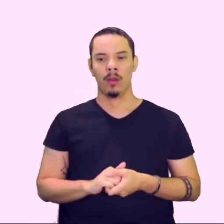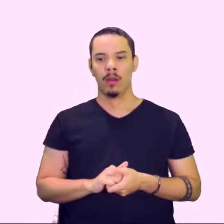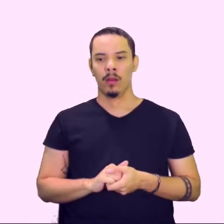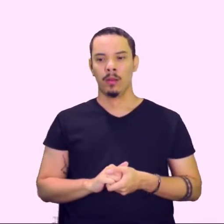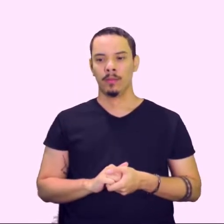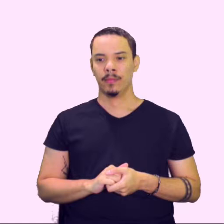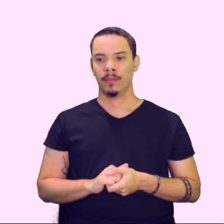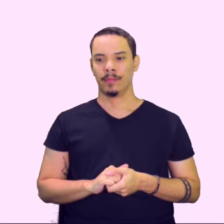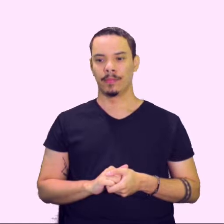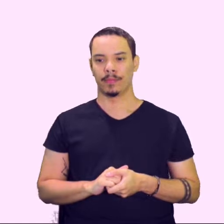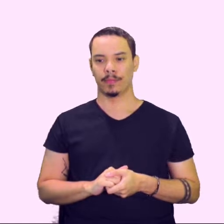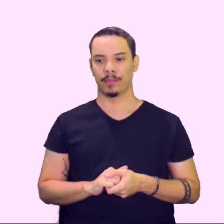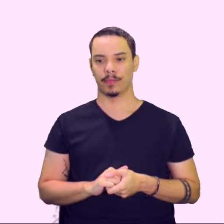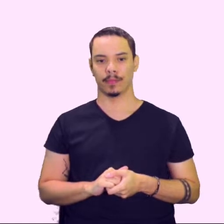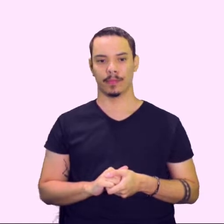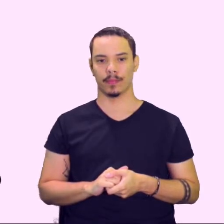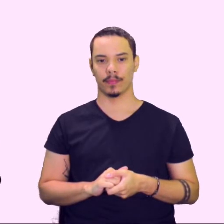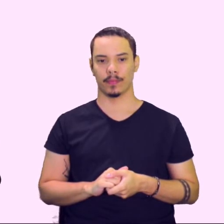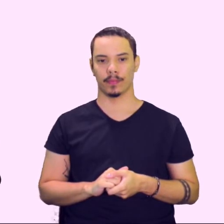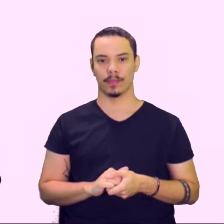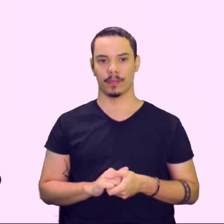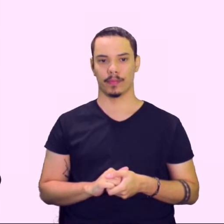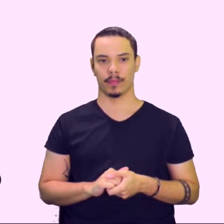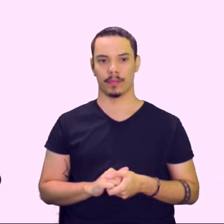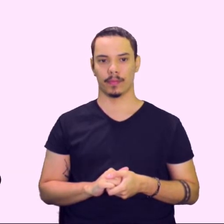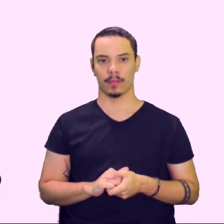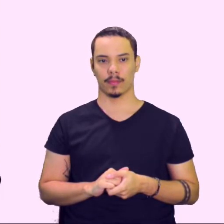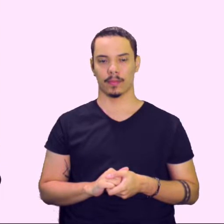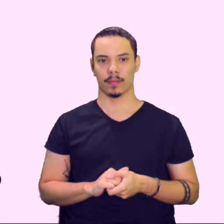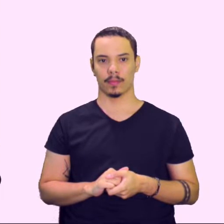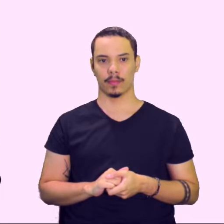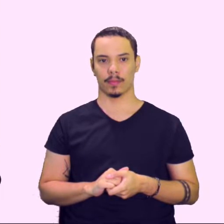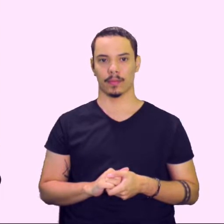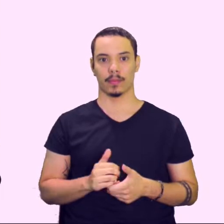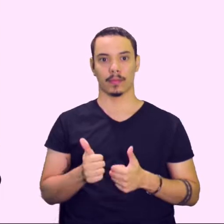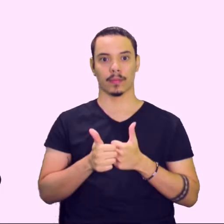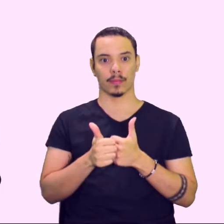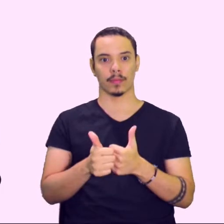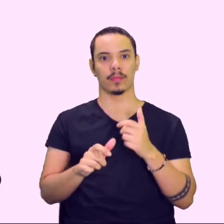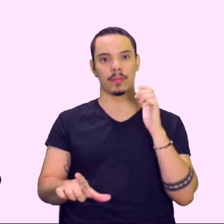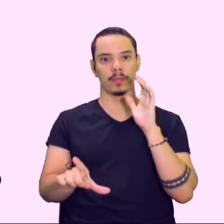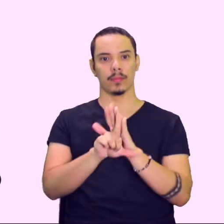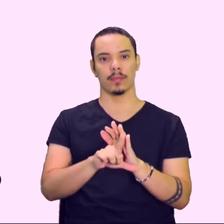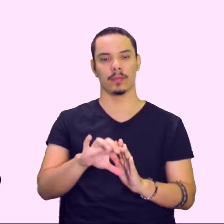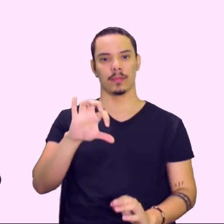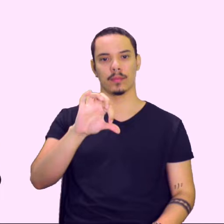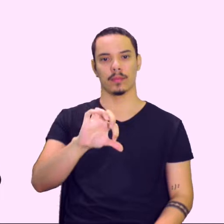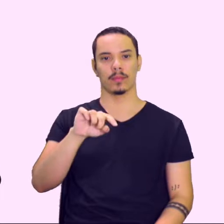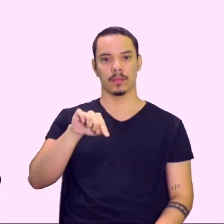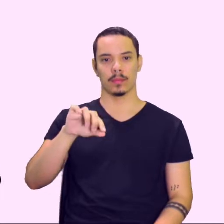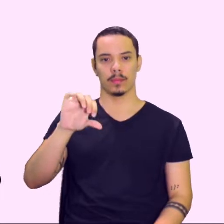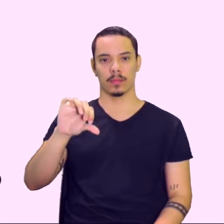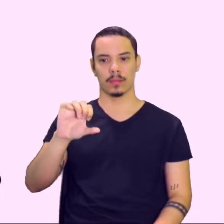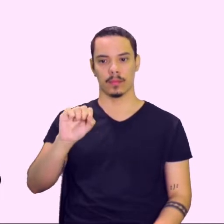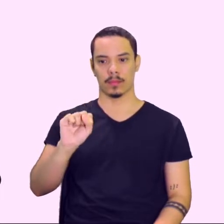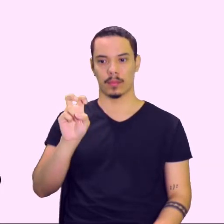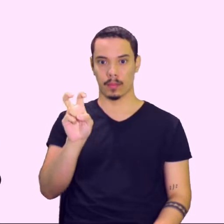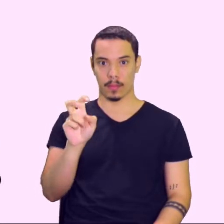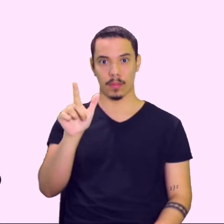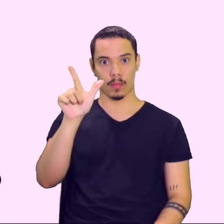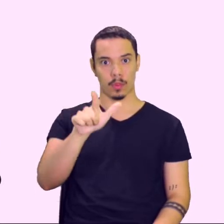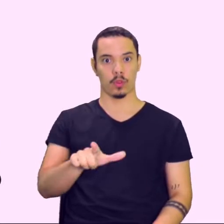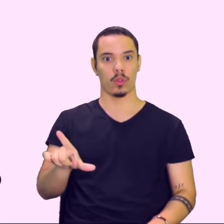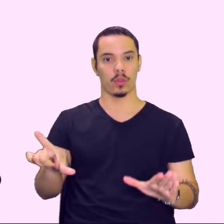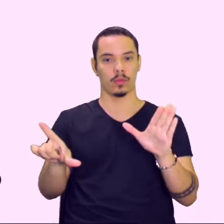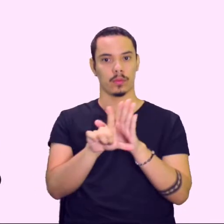lá, continuando. Próxima. Conforme a lei 9.000, olha aí, falamos de lei no começo, ó. Agora a gente está